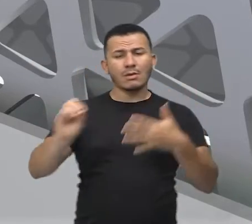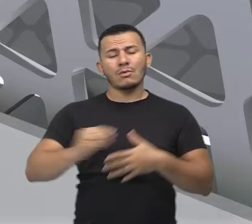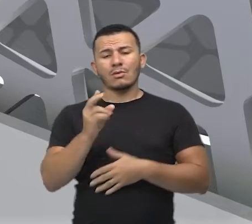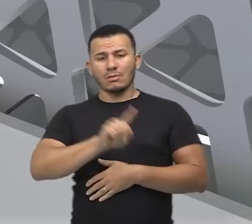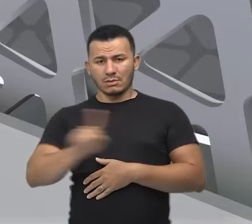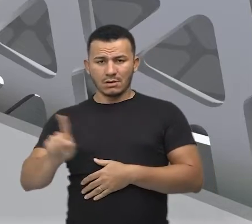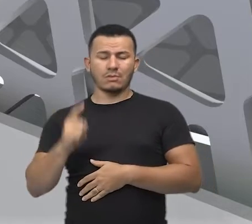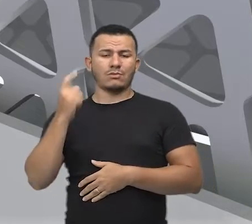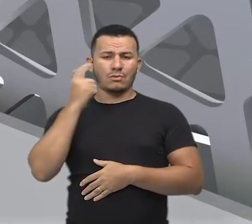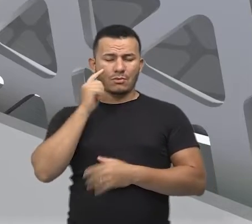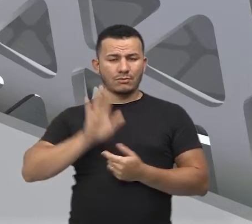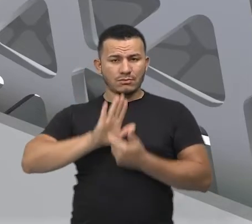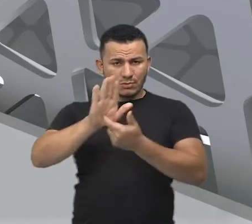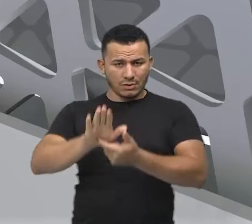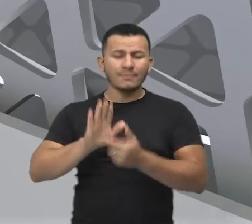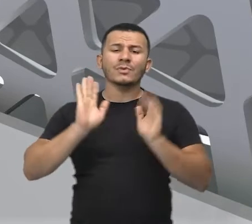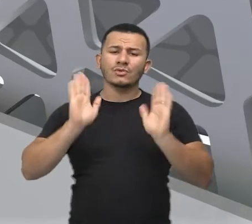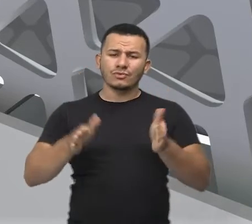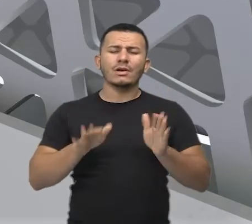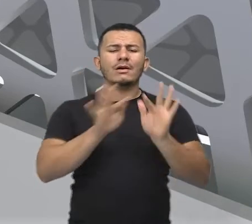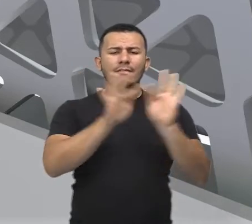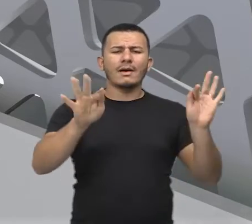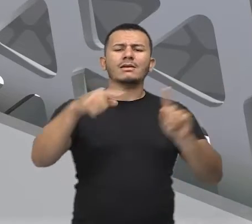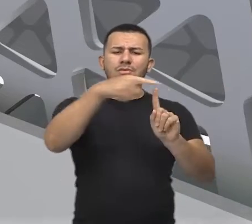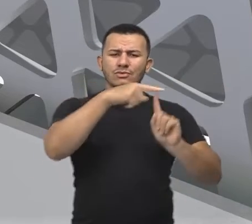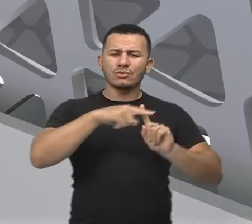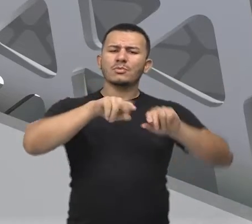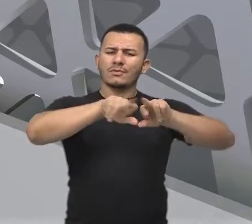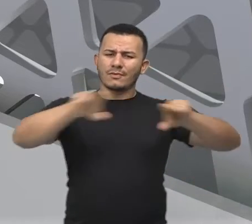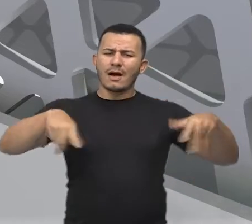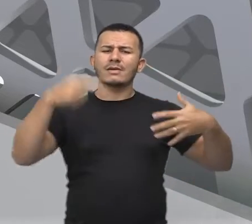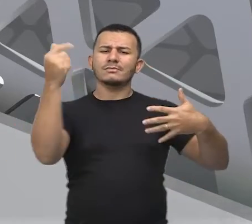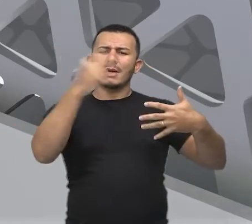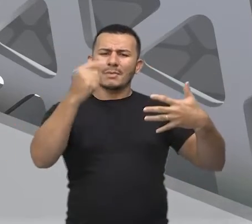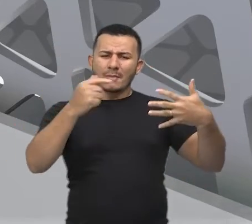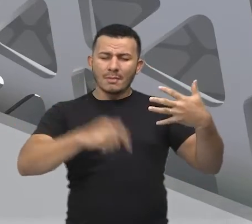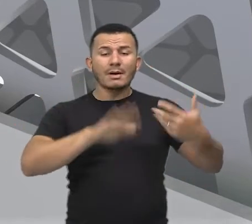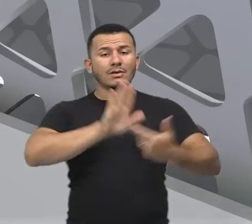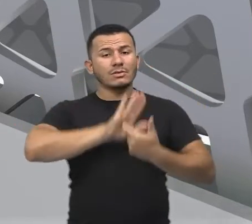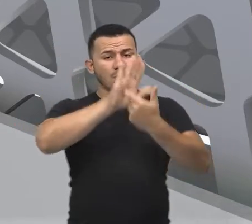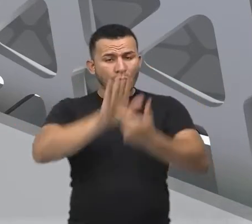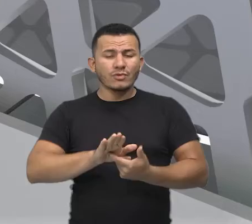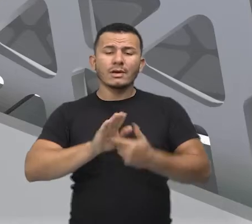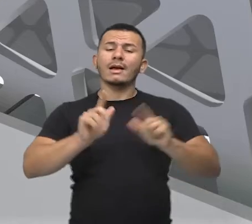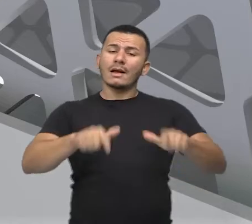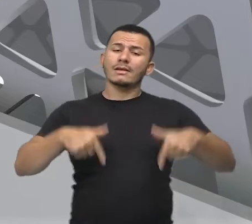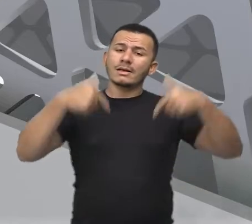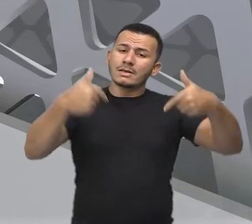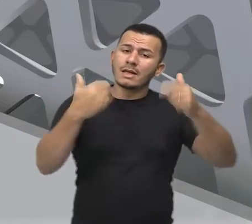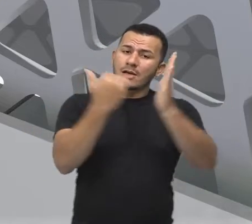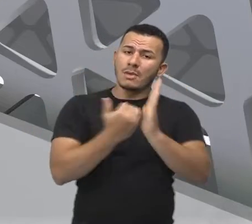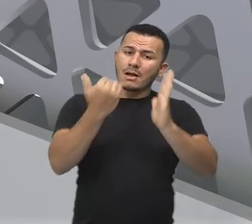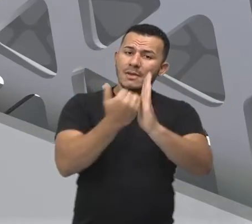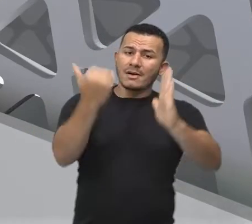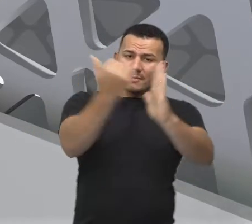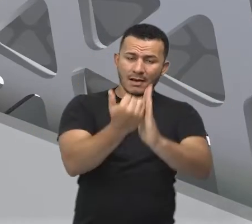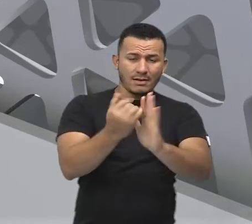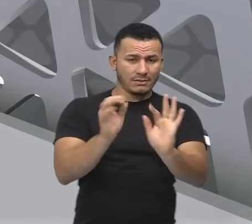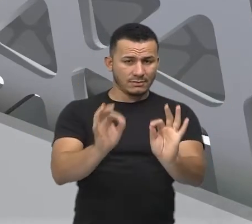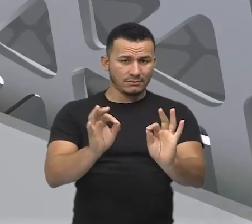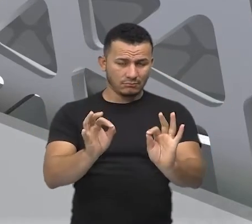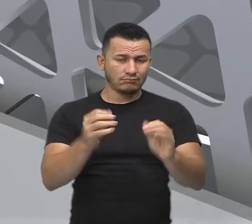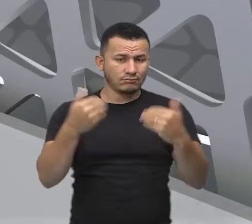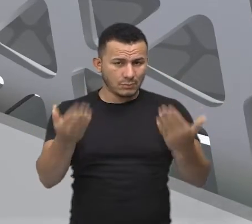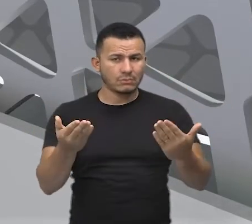nós vamos estudar agora. Então, vimos os tipos de frases, a forma como elas são classificadas de acordo com a intenção que se quer